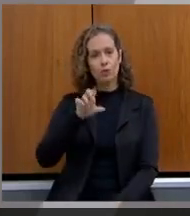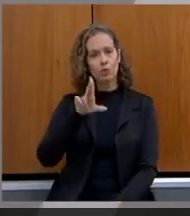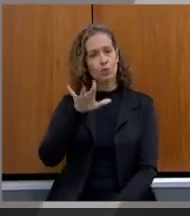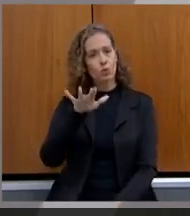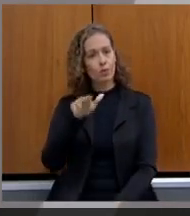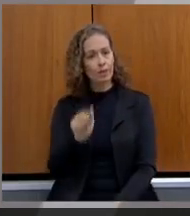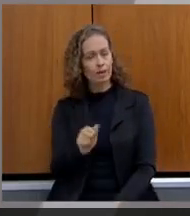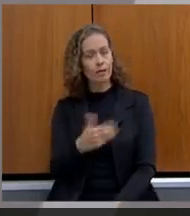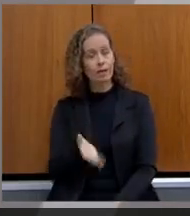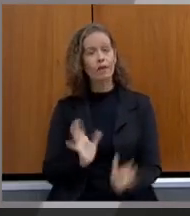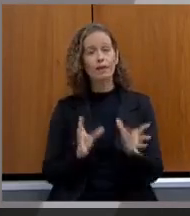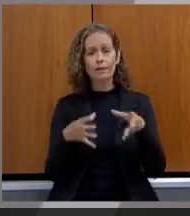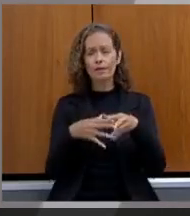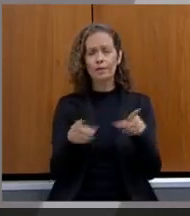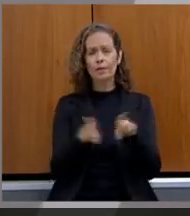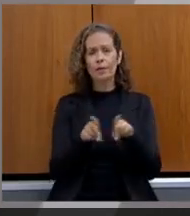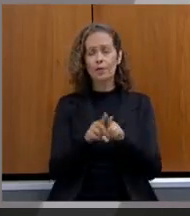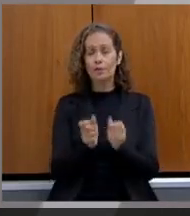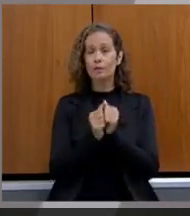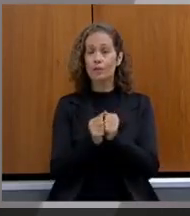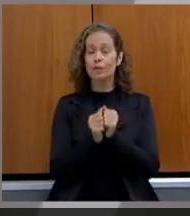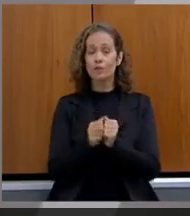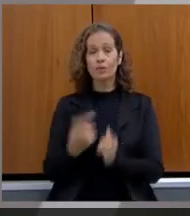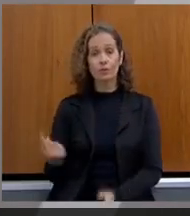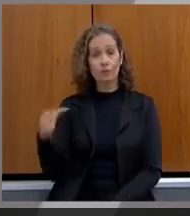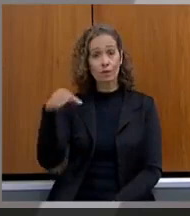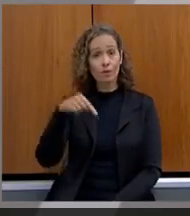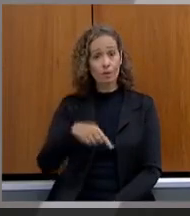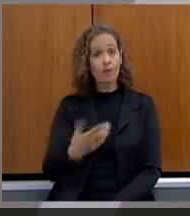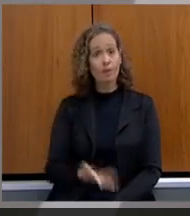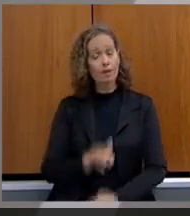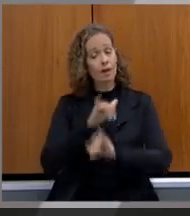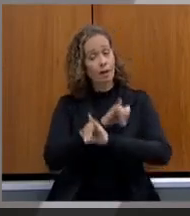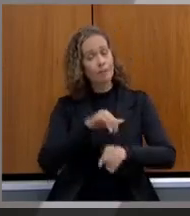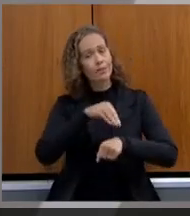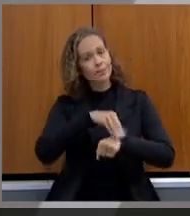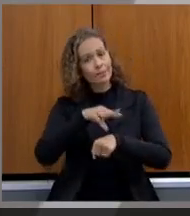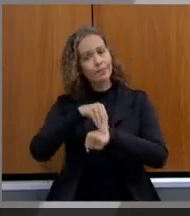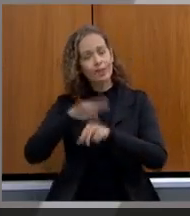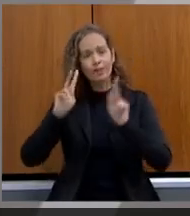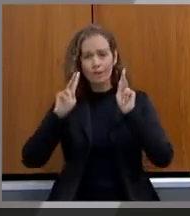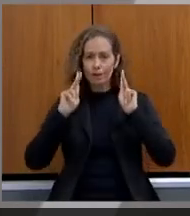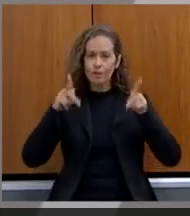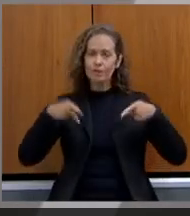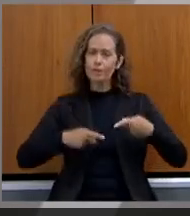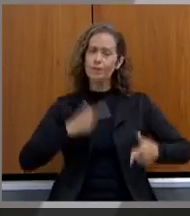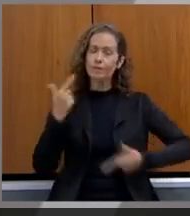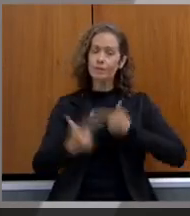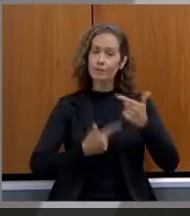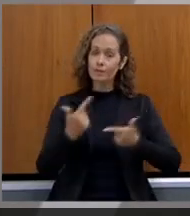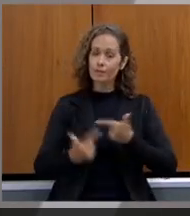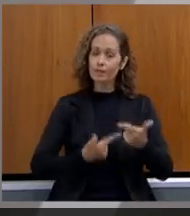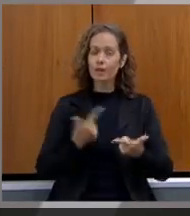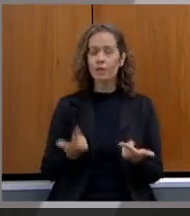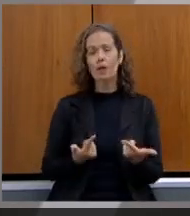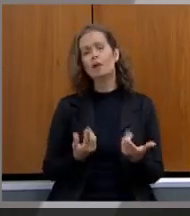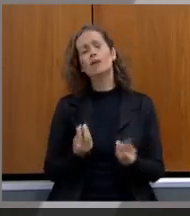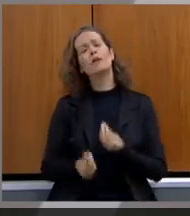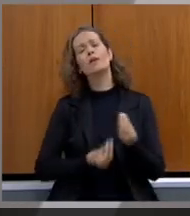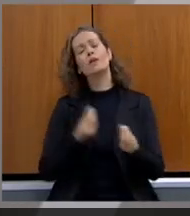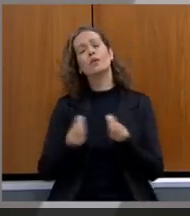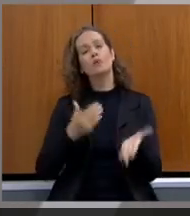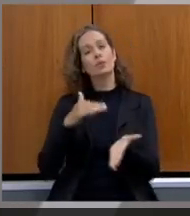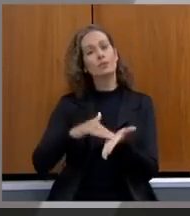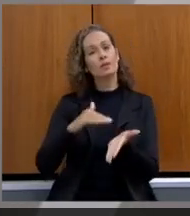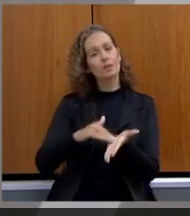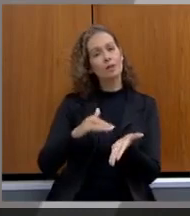e a equipe dela que está aqui com ela leve aos que não estão também nosso reconhecimento pelo trabalho e pela forma que